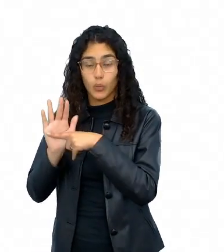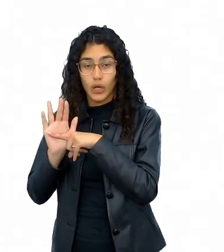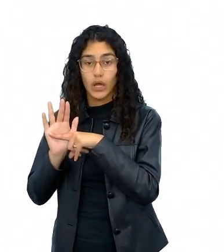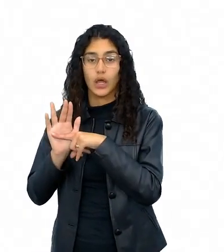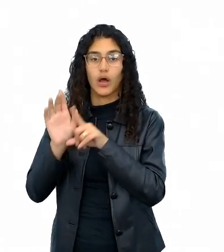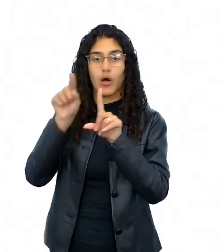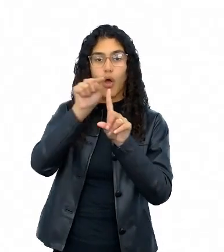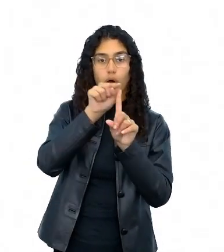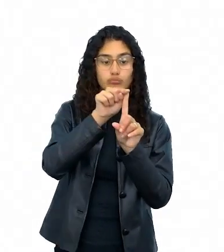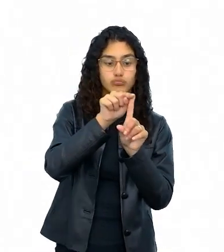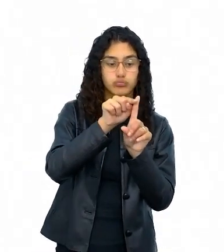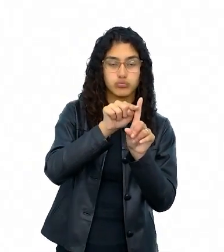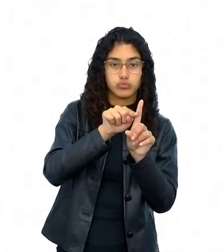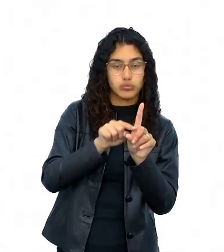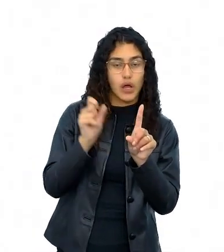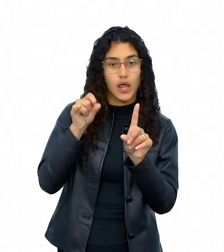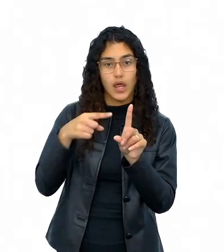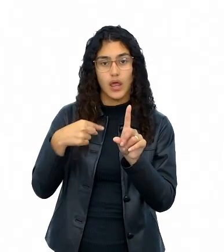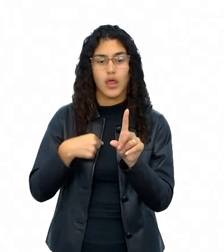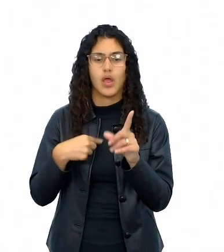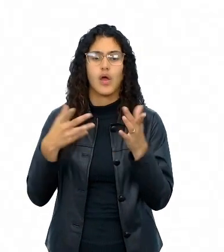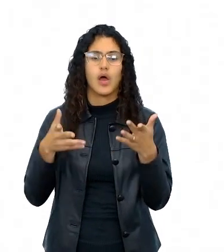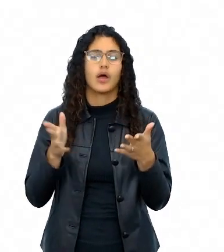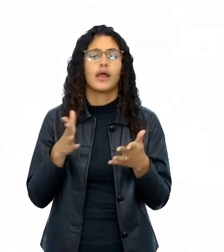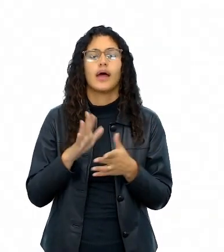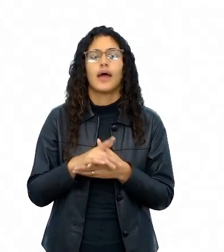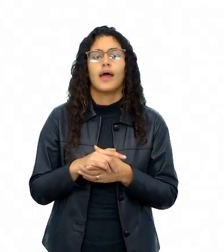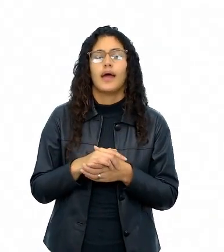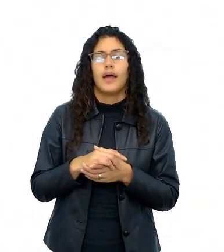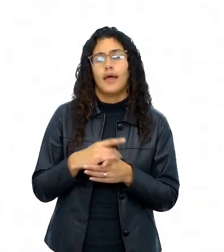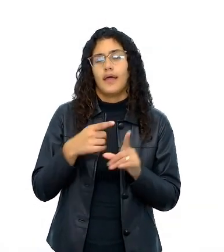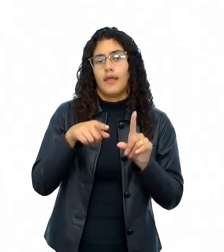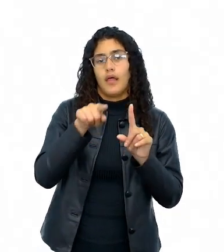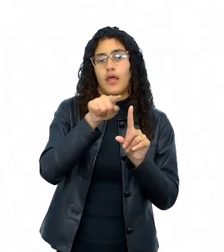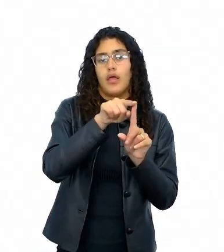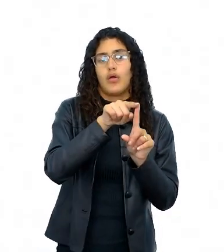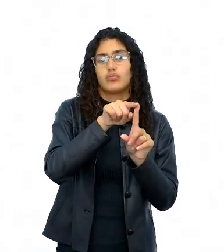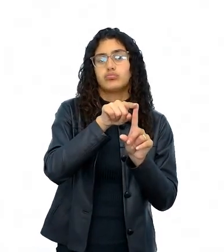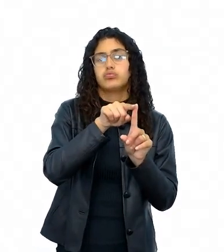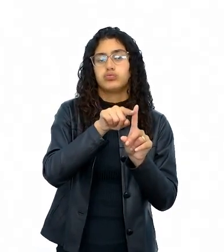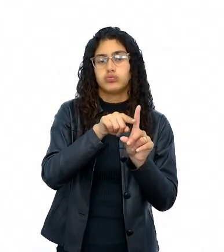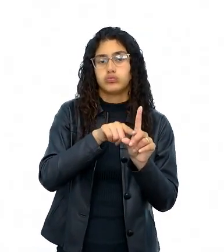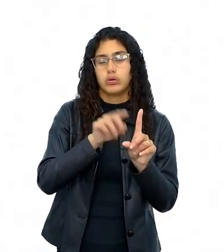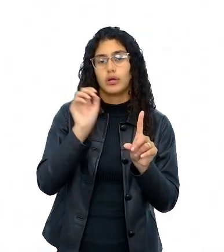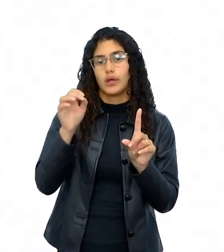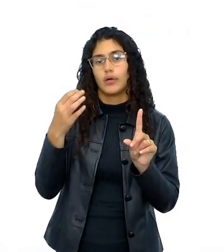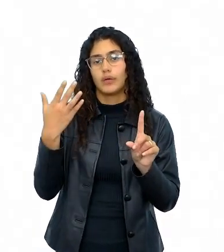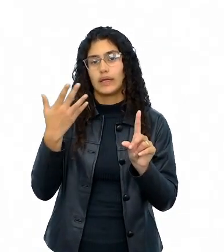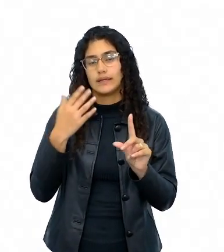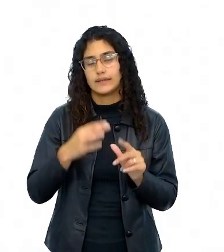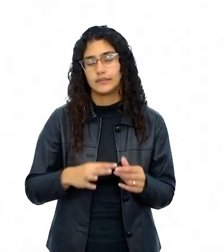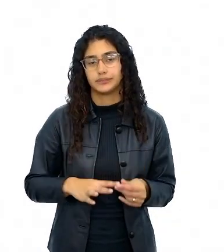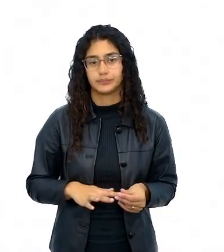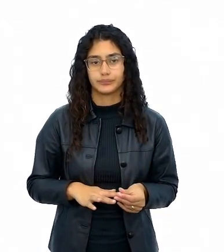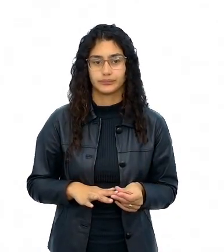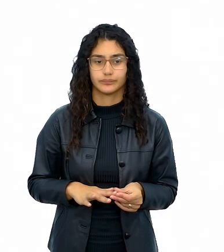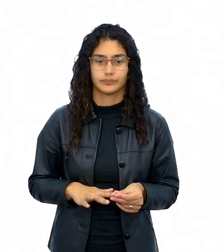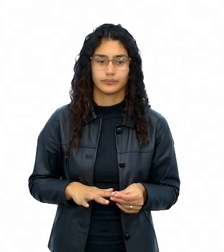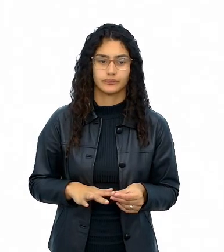né? Se eu tivesse aqui algo, e a temperatura diminuiu, o que vai acontecer?